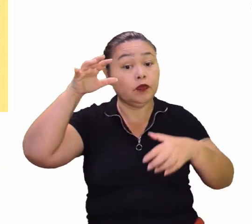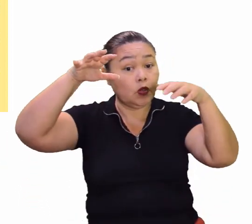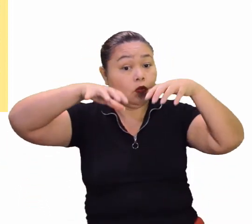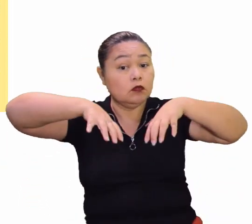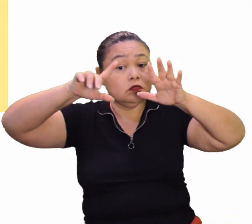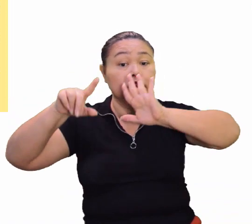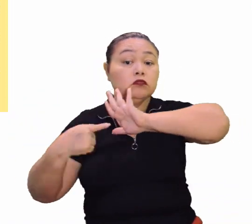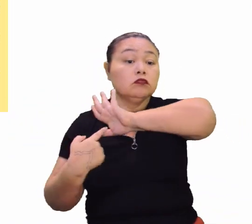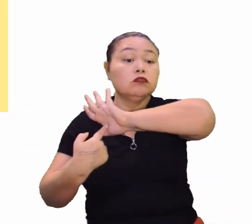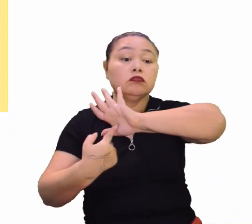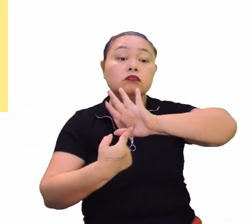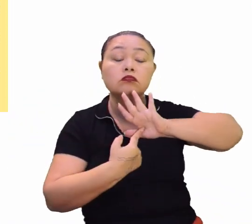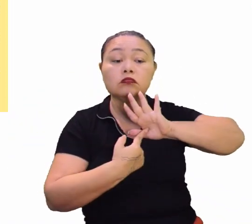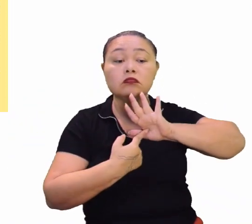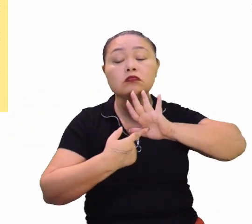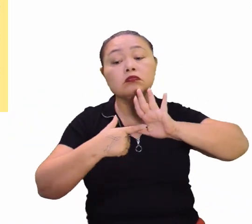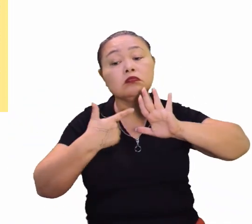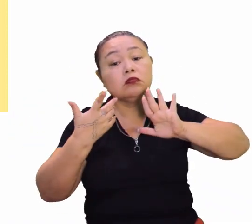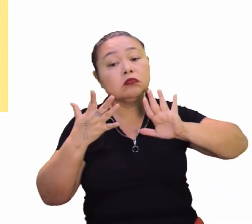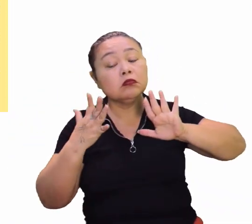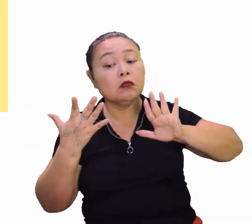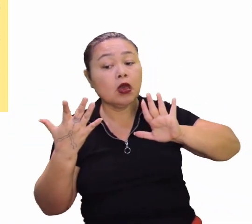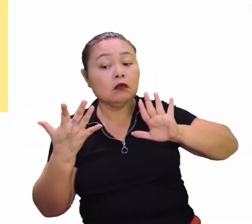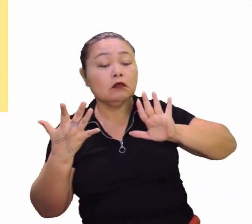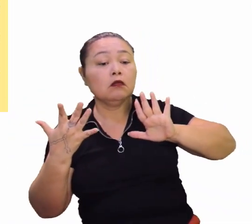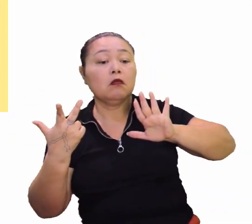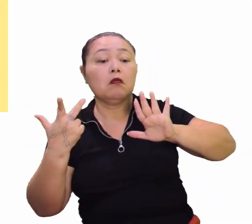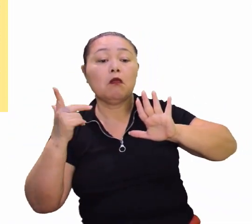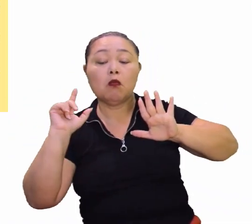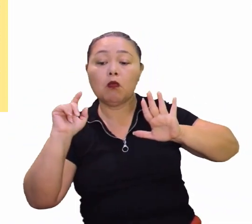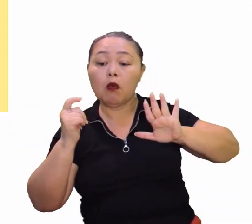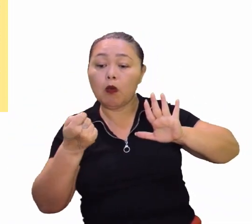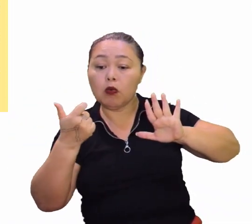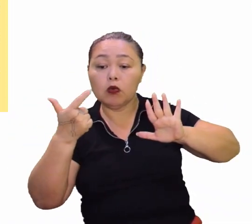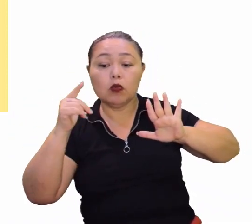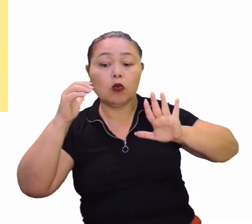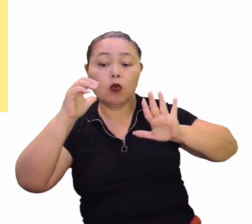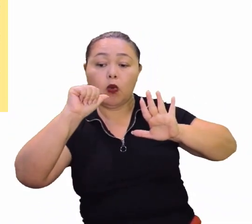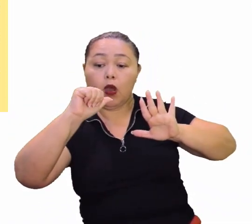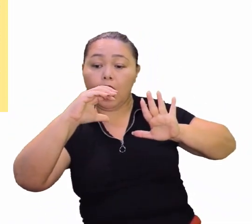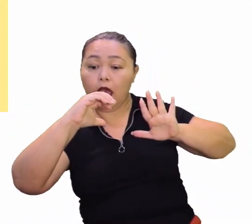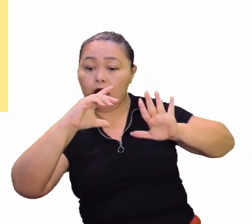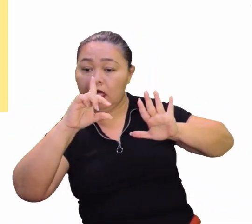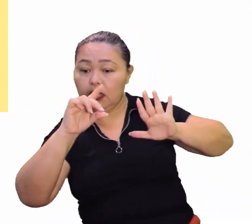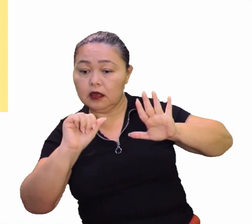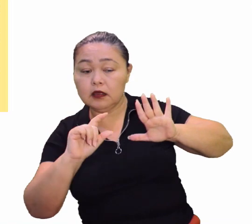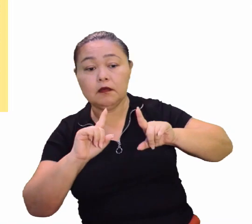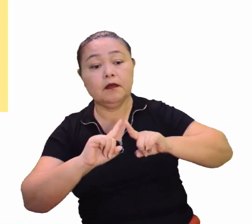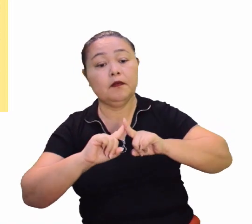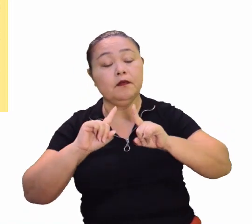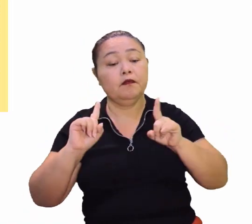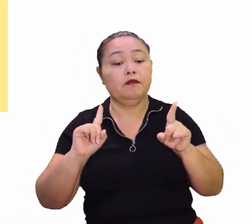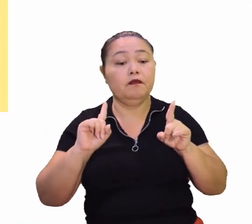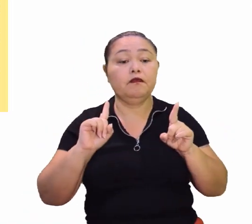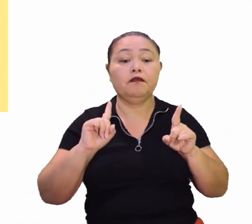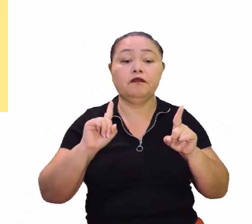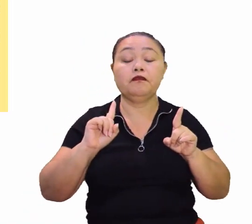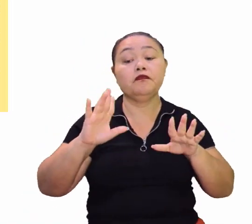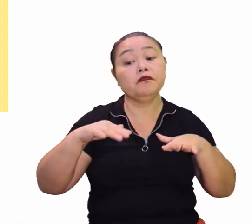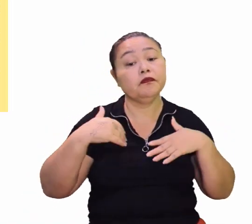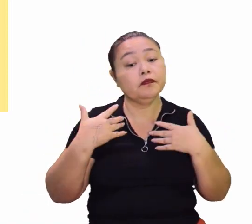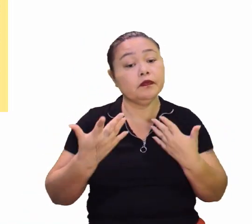das chuvas apresentam-se naturalmente pouco ácida. Porém,